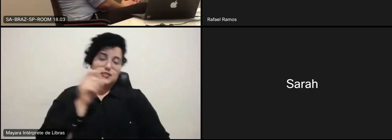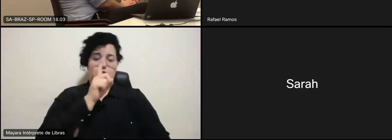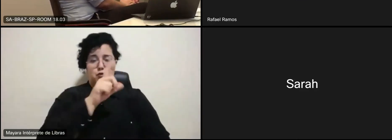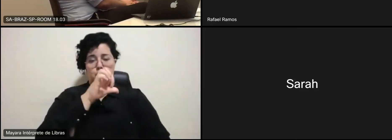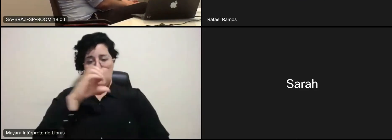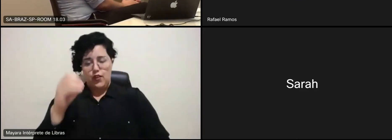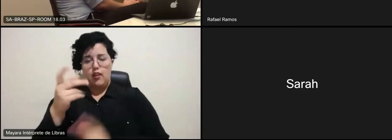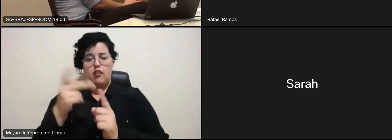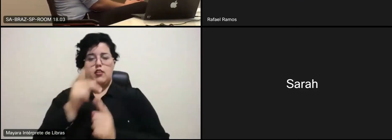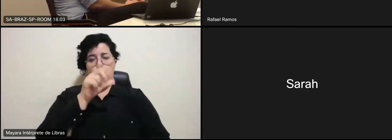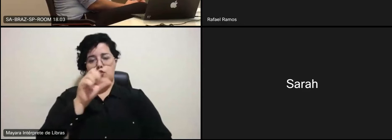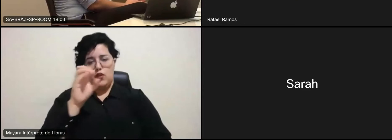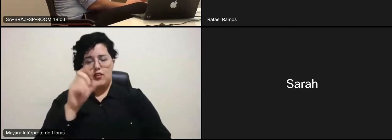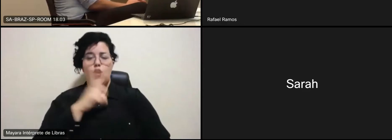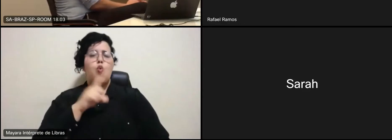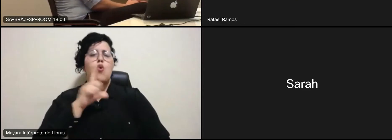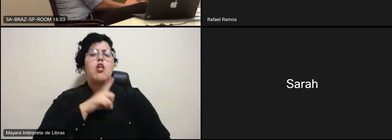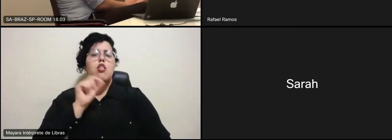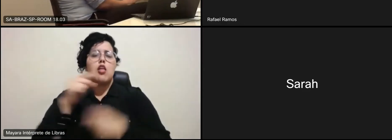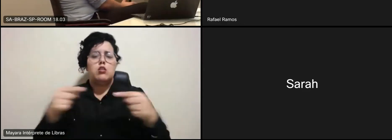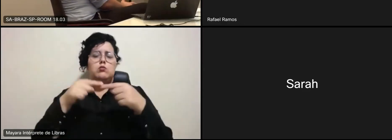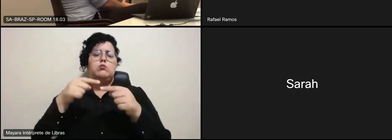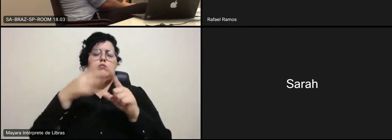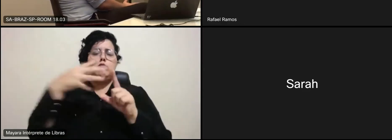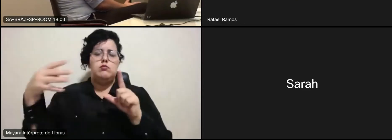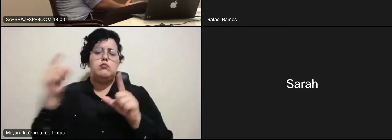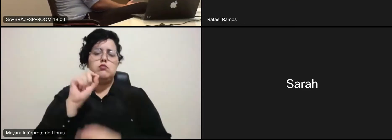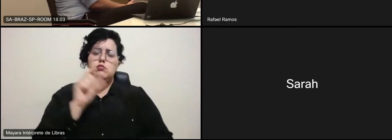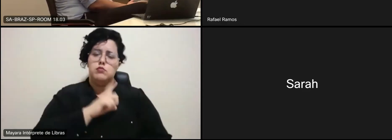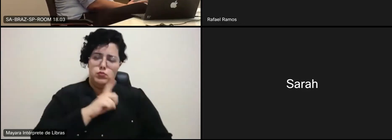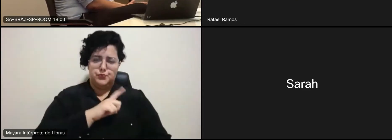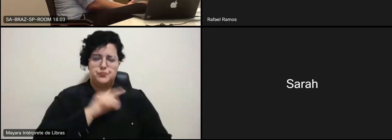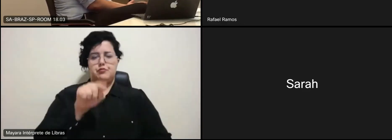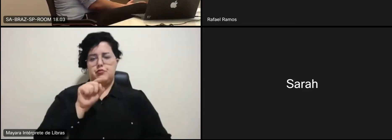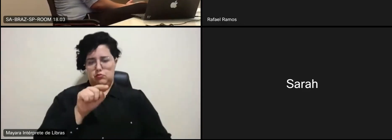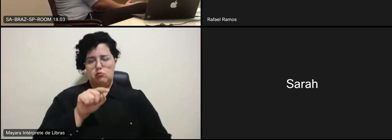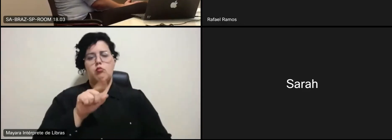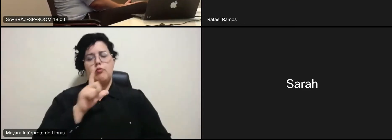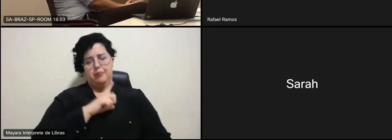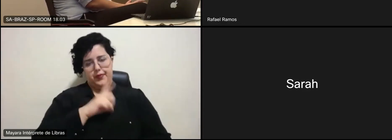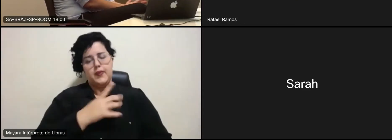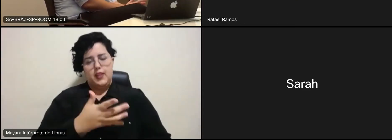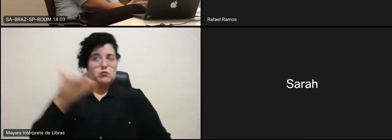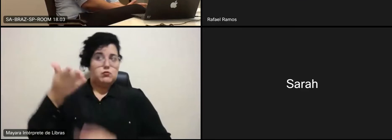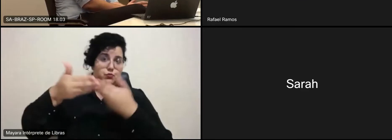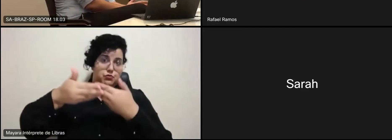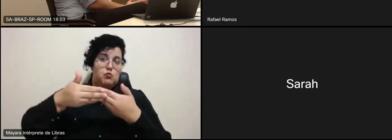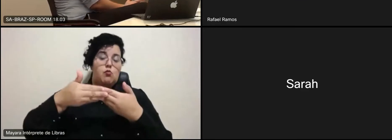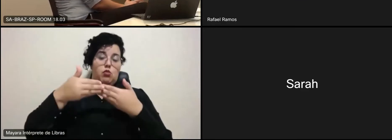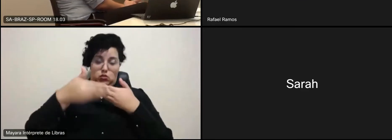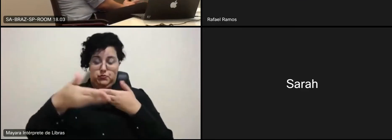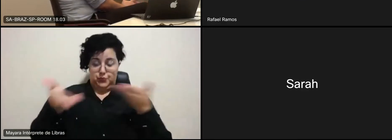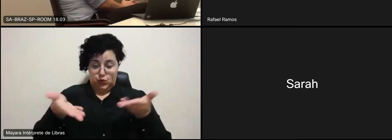o que estava ligado à homossexualidade, que antes era homossexualismo? Não. AIDS. Em Sim. 2022, gente, qual